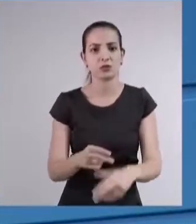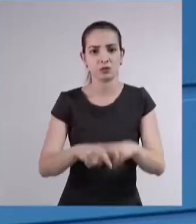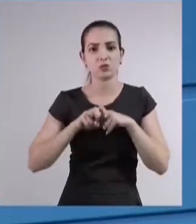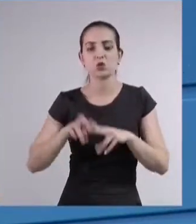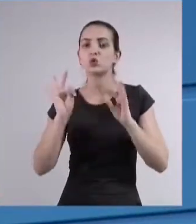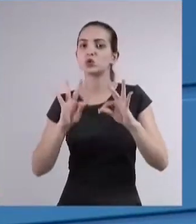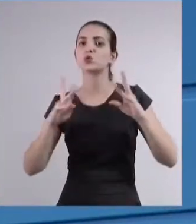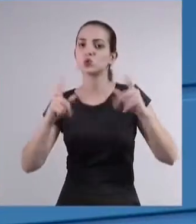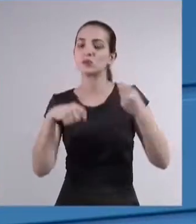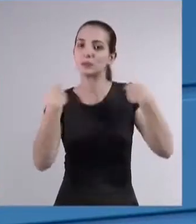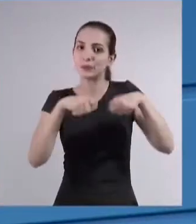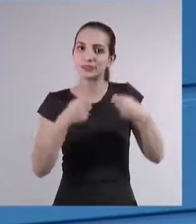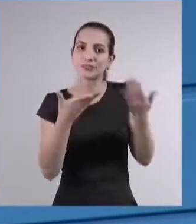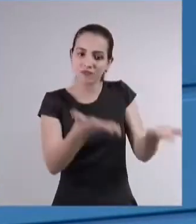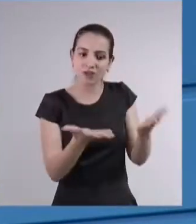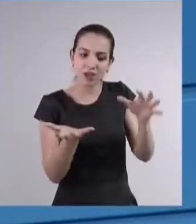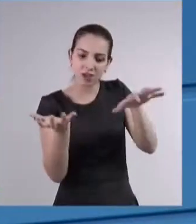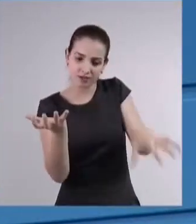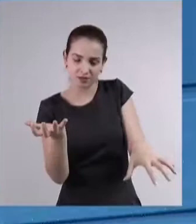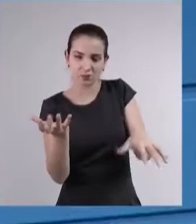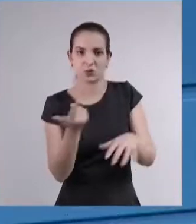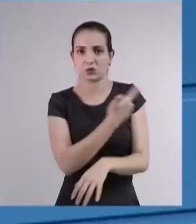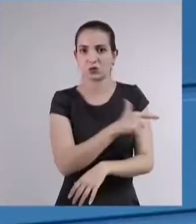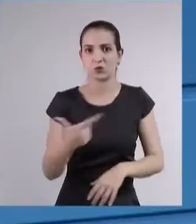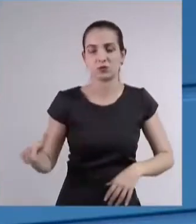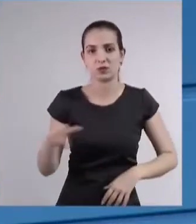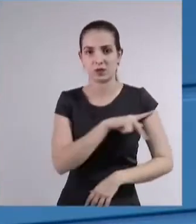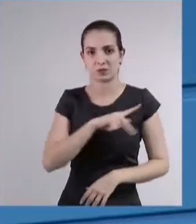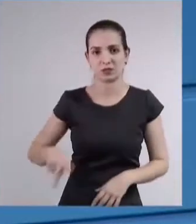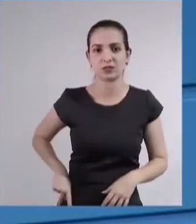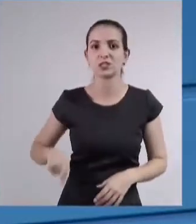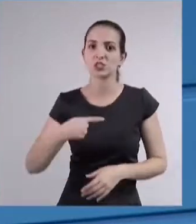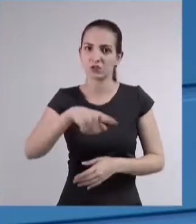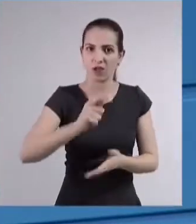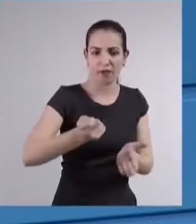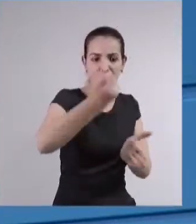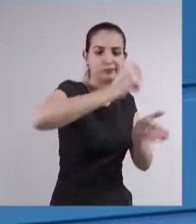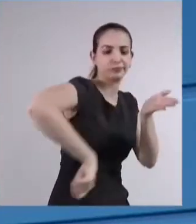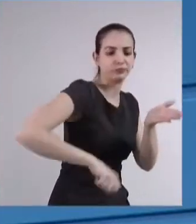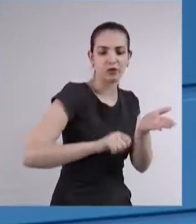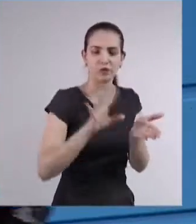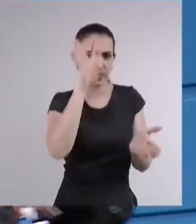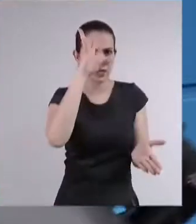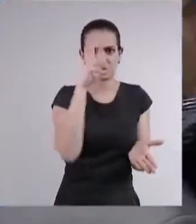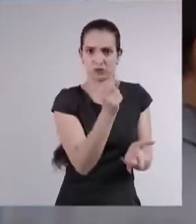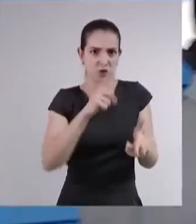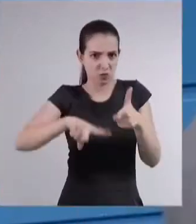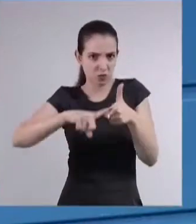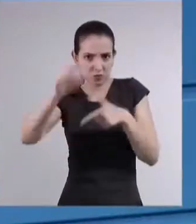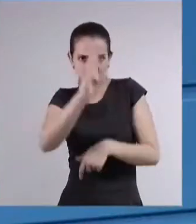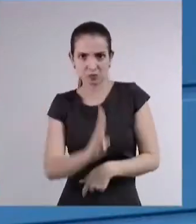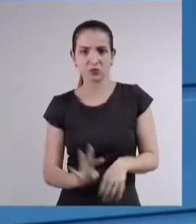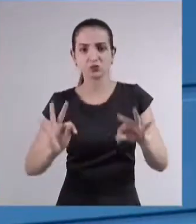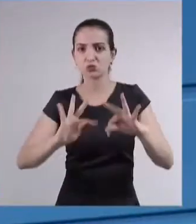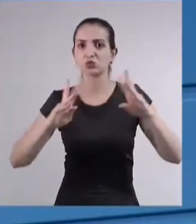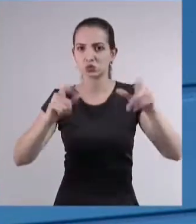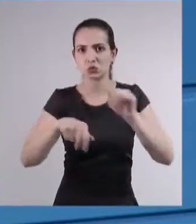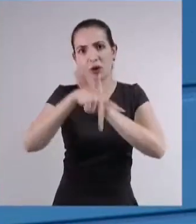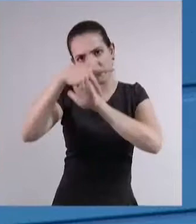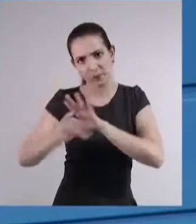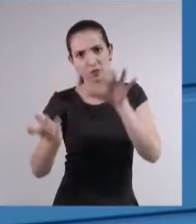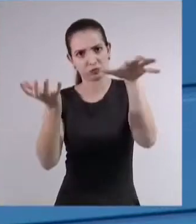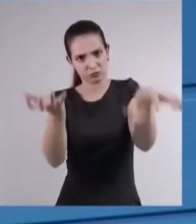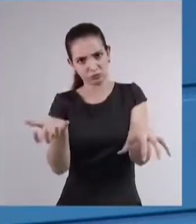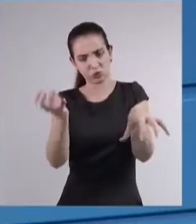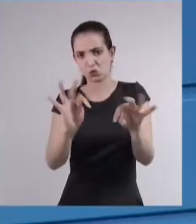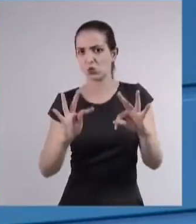tudo depende, né? Nenhum presidente vai chegar lá e vai dar uma canetada e vai resolver o problema do país. Tudo vem do Congresso, tudo